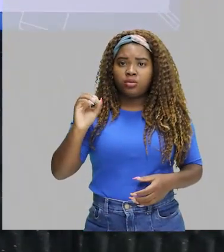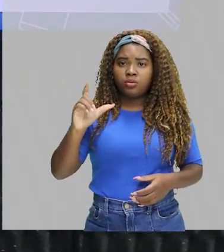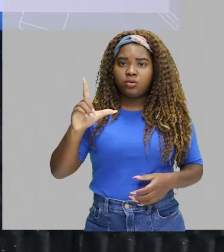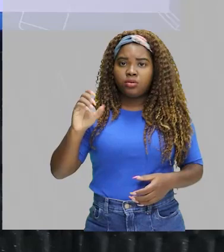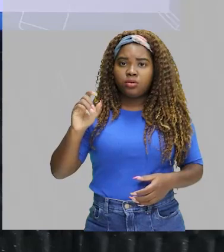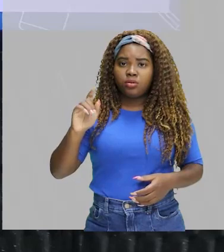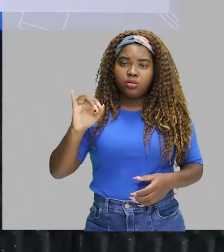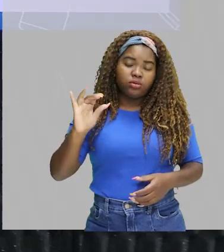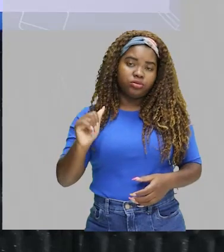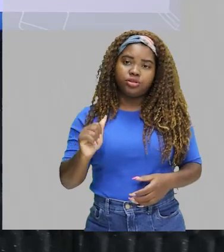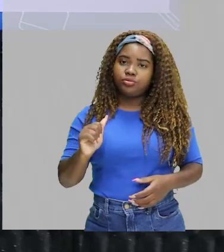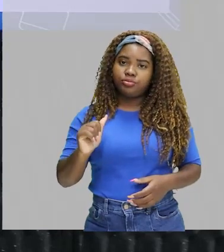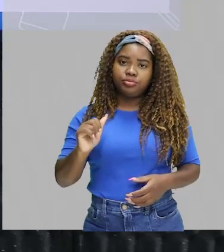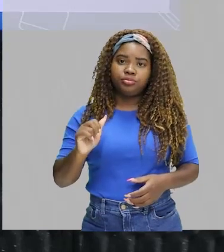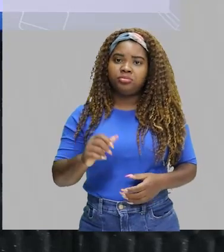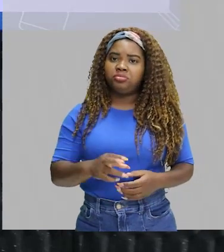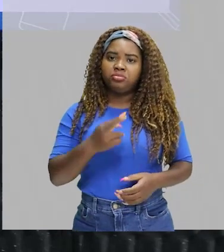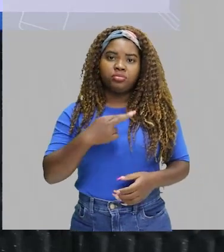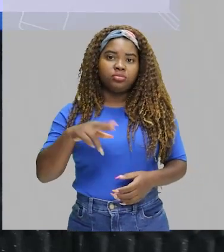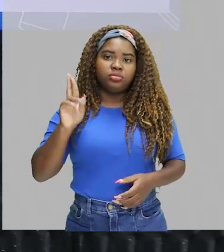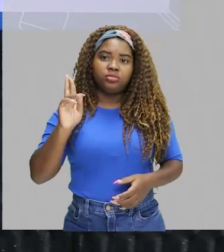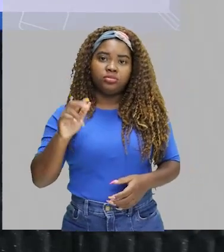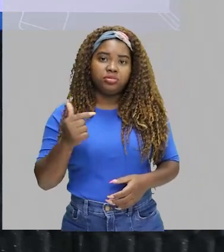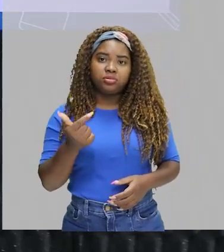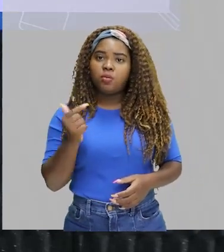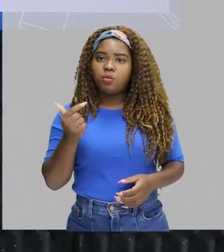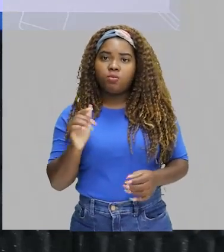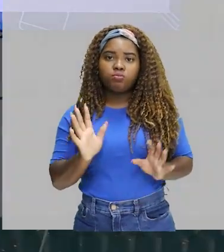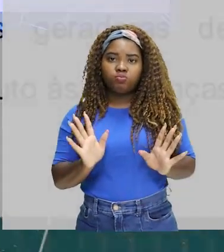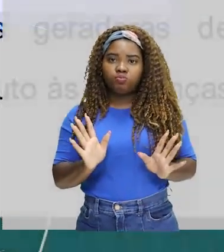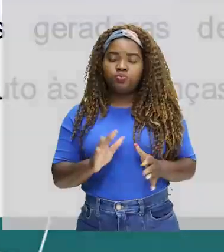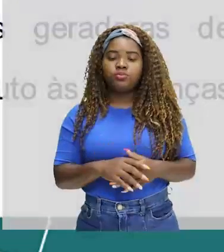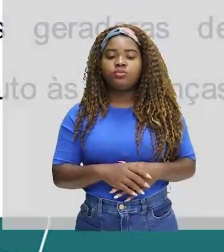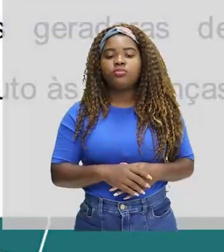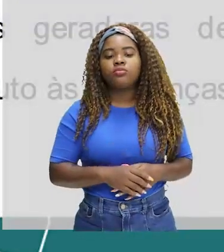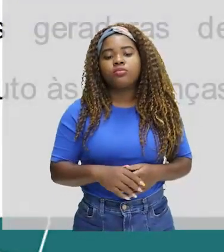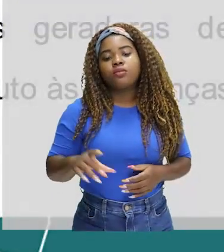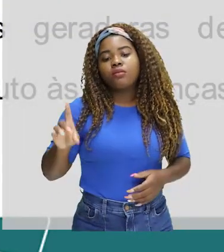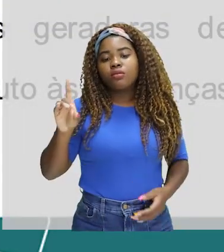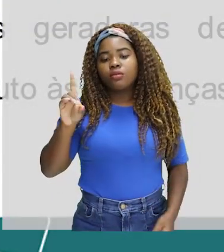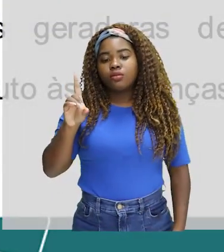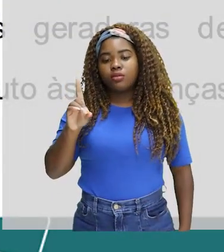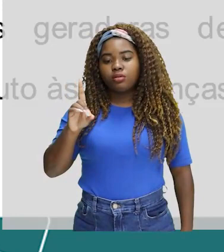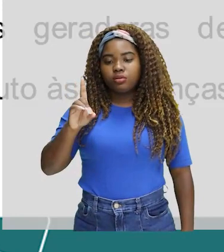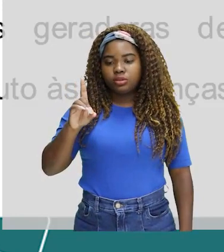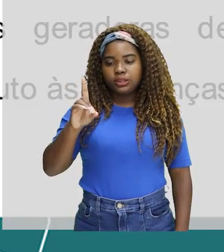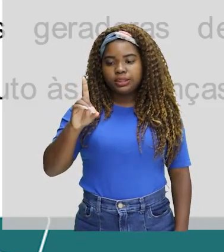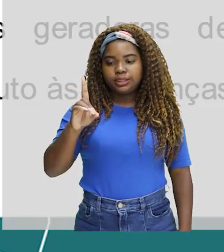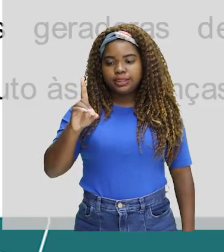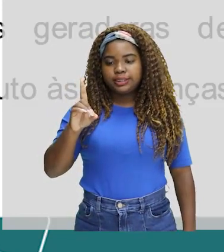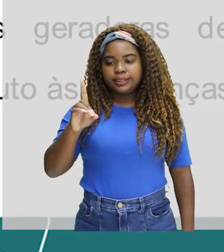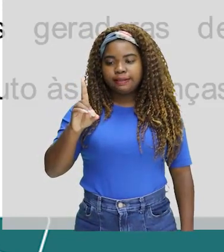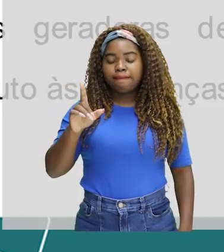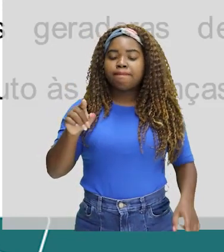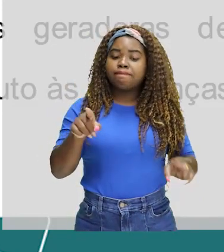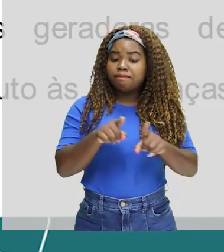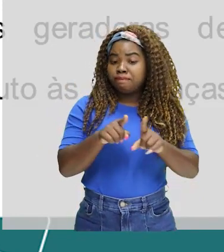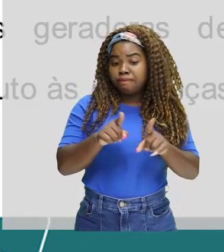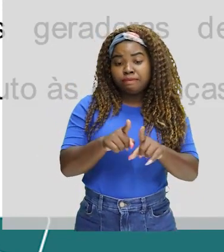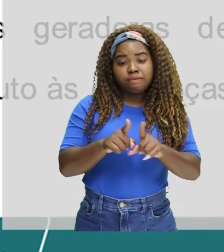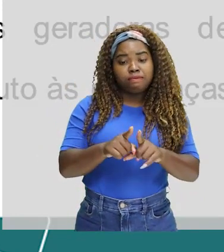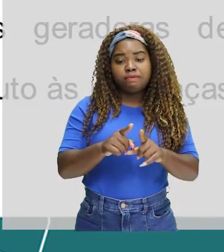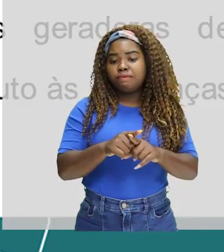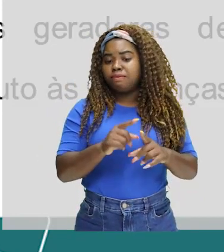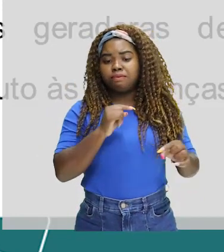Princípios de natureza teológica, religiosa por excelência. Né? Letra D, uma análise dialética. Também não é